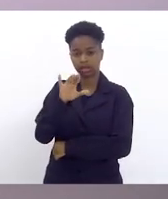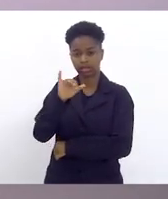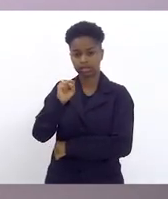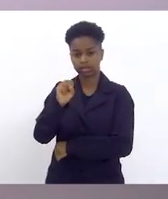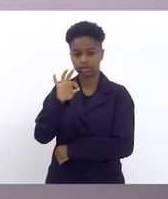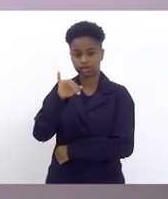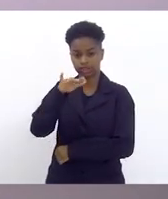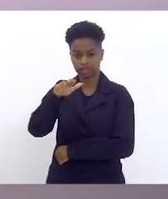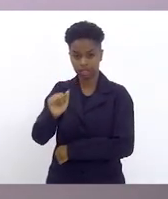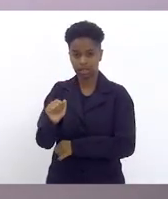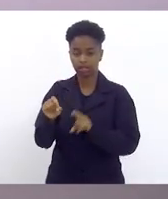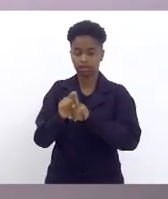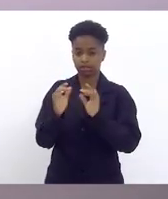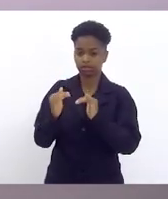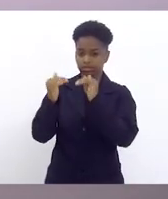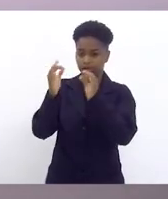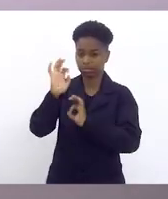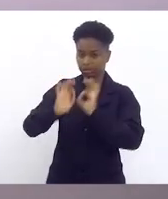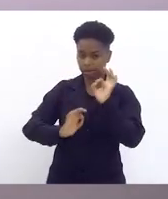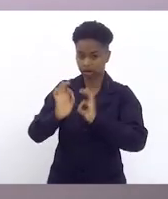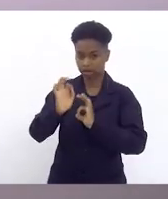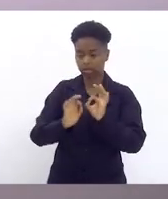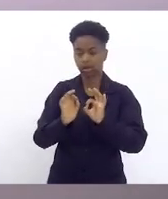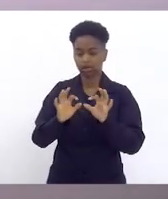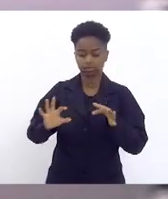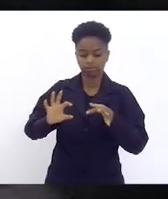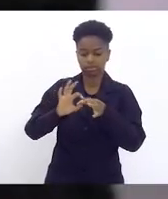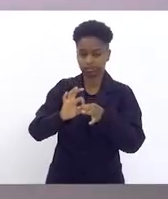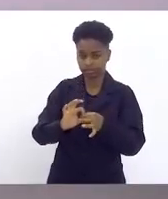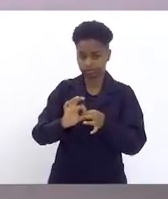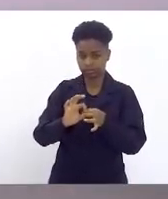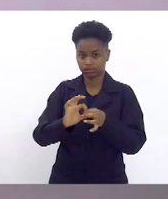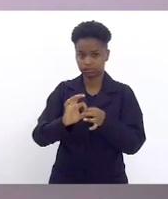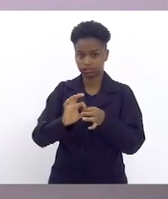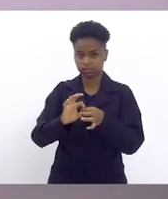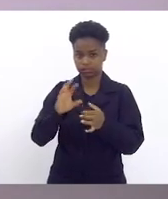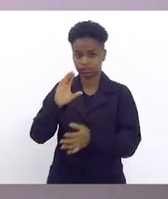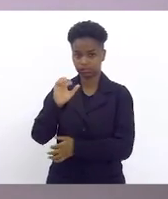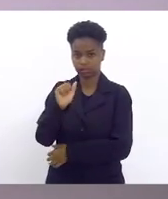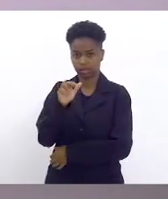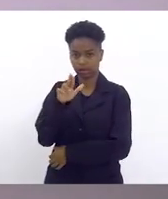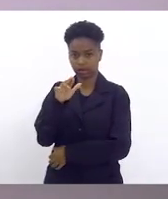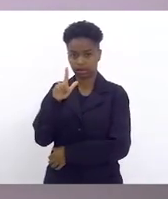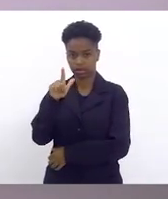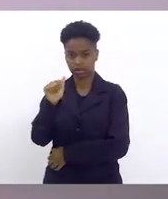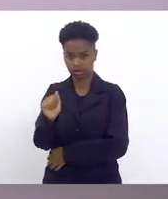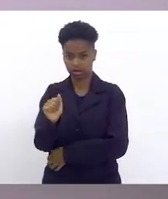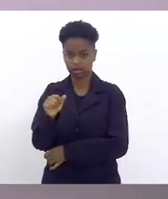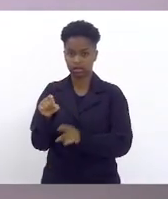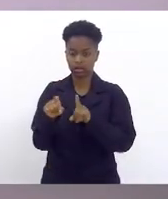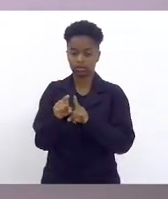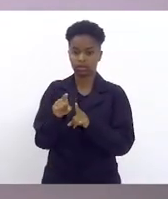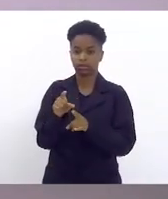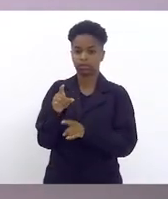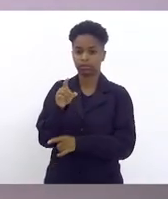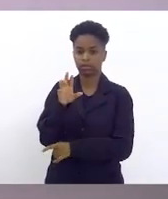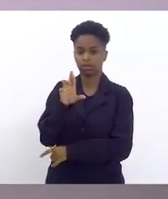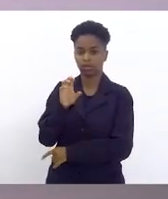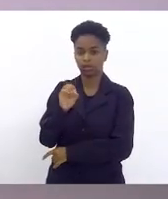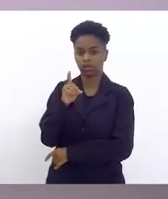da superintendente de planejamento integração senhora Carla monera do Dr Rodrigo